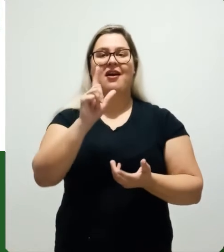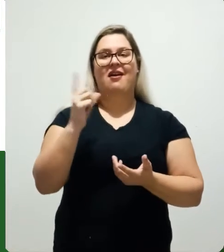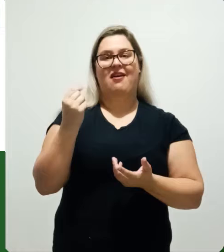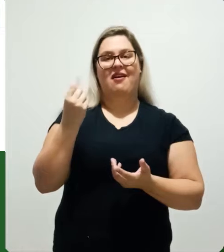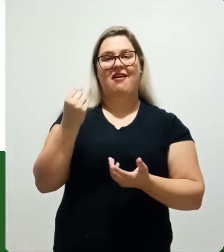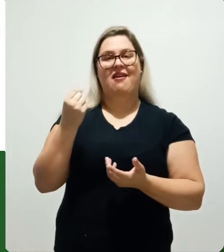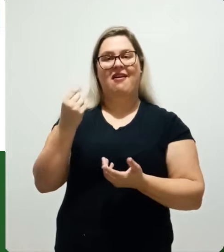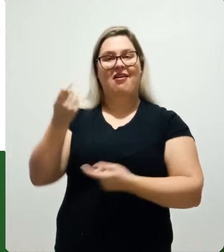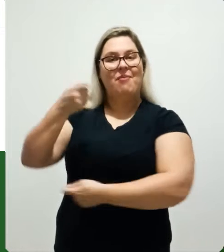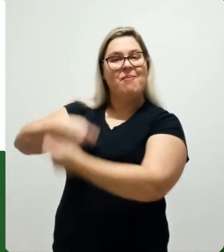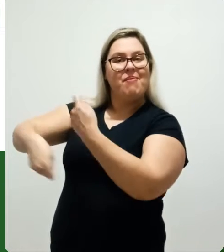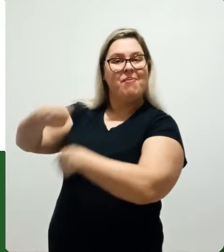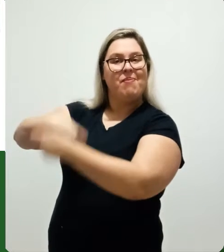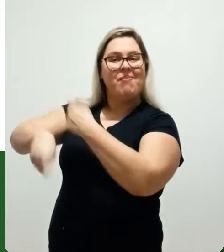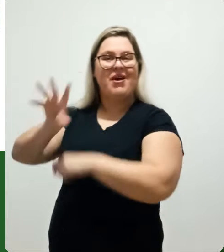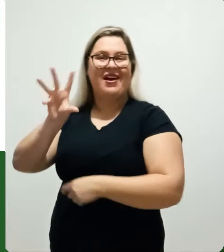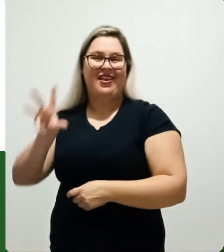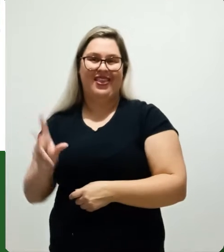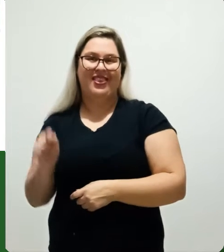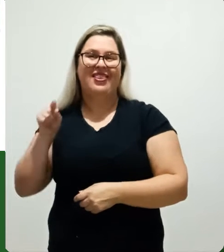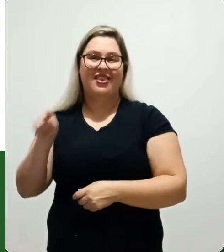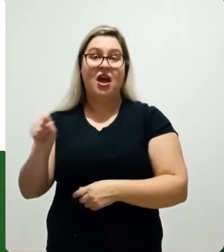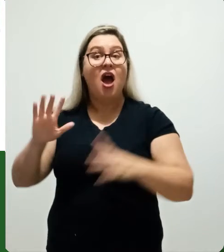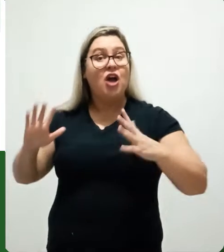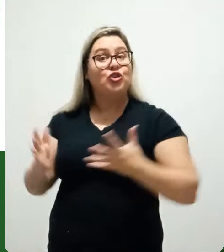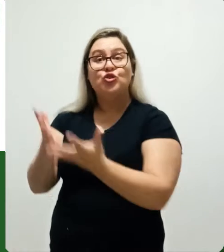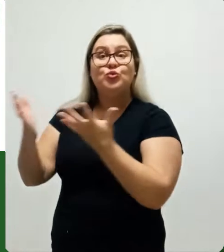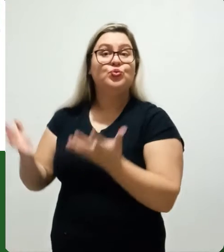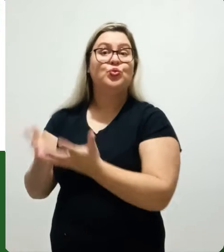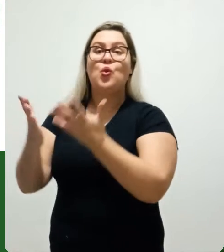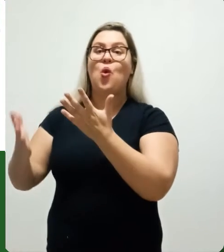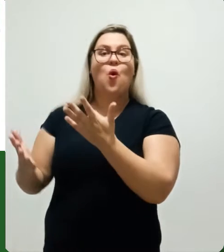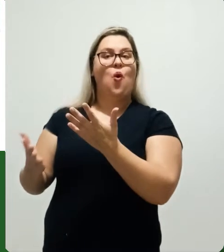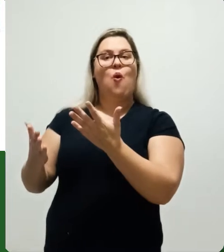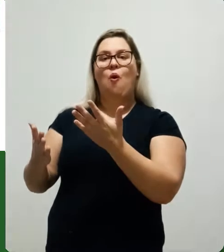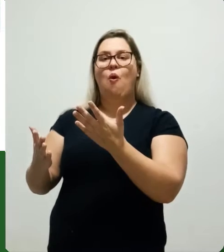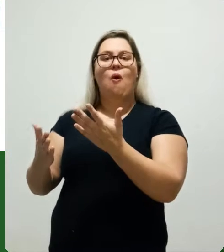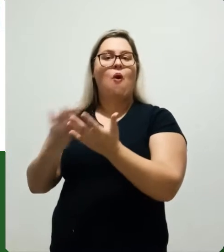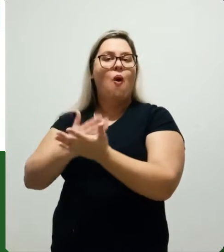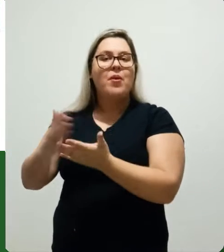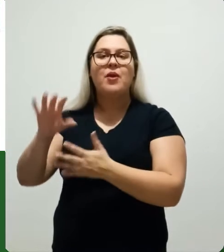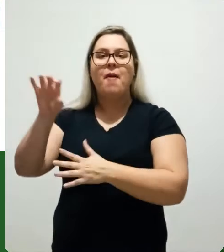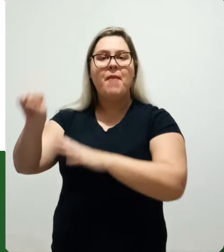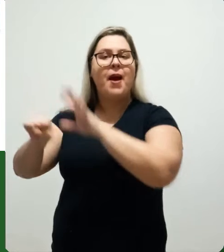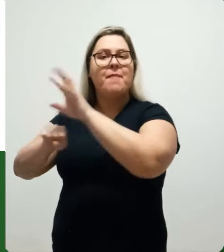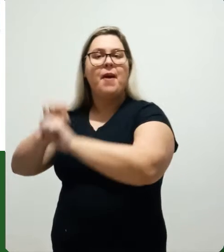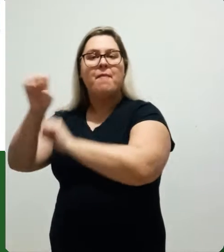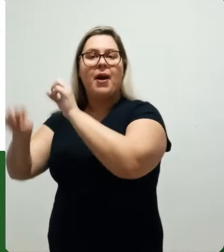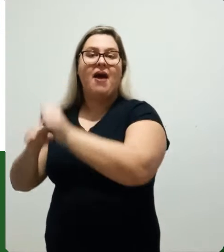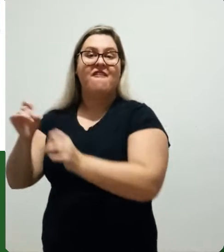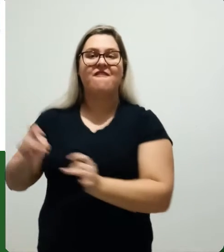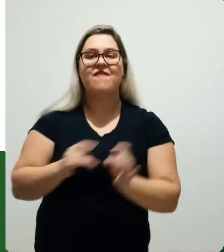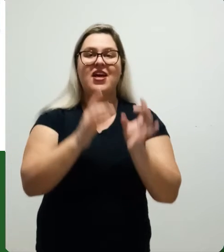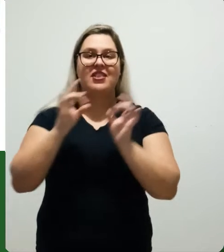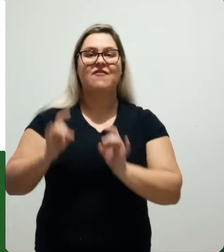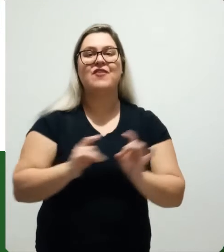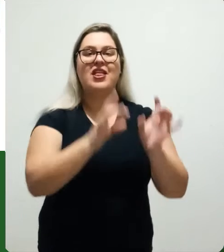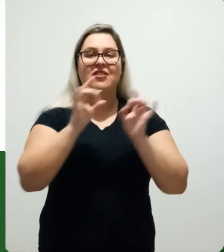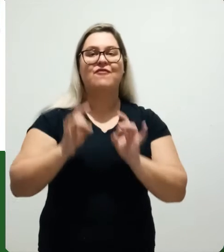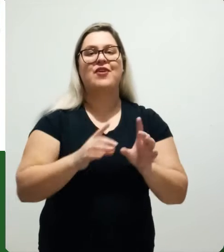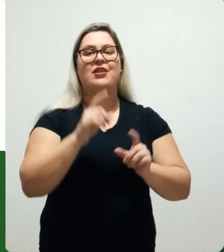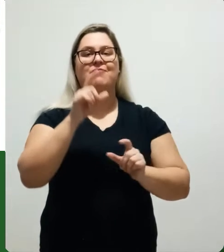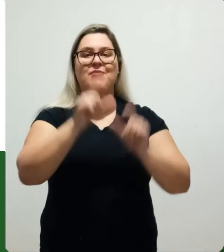ganhos econômicos a partir da escravidão. E aí você estimula o processo de escravidão a partir desse